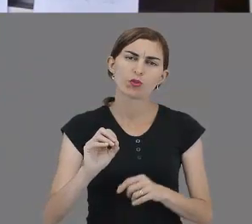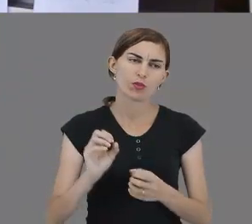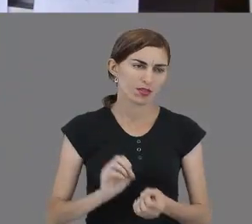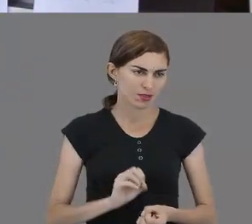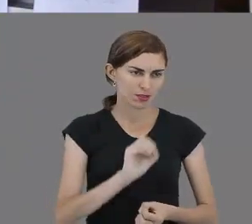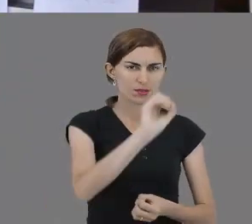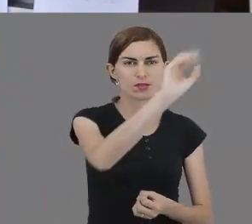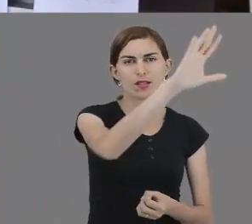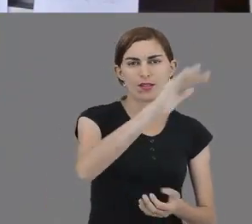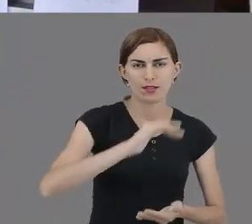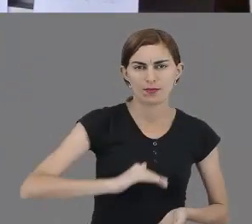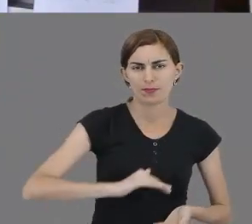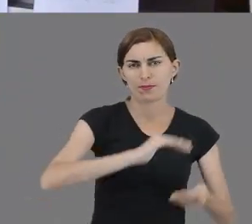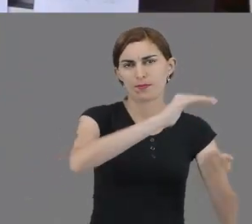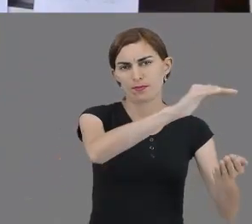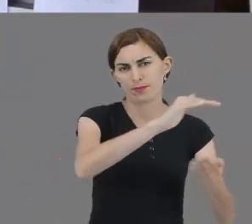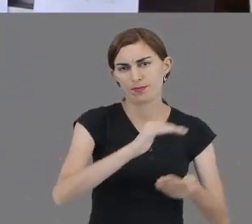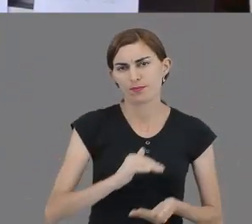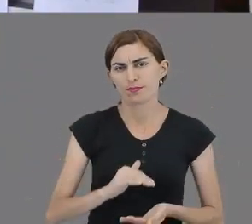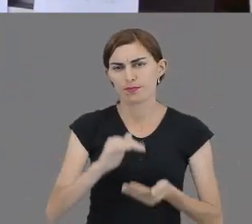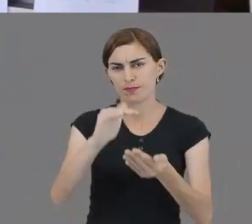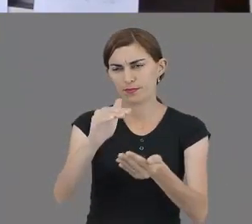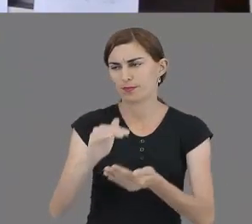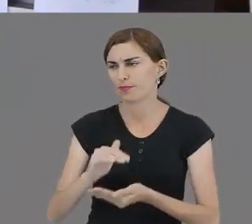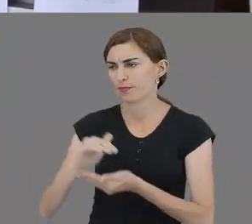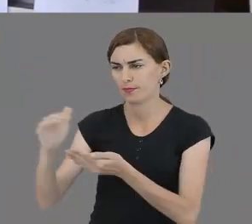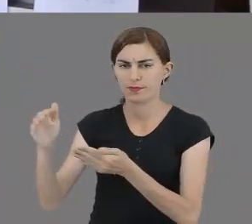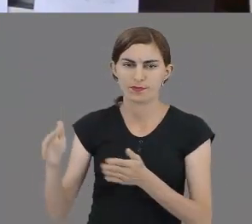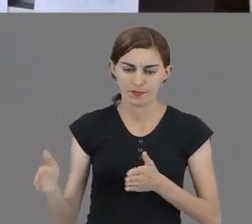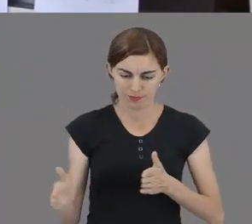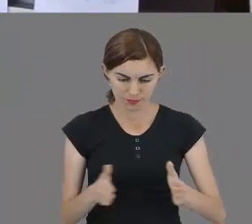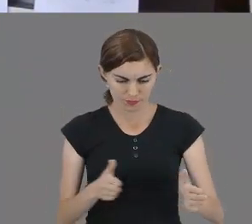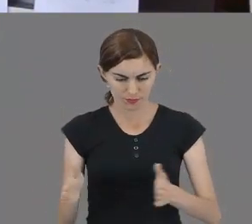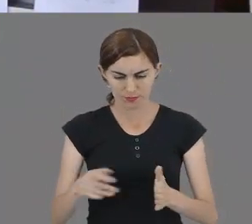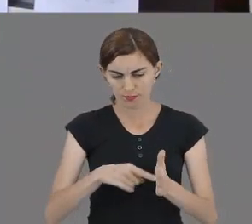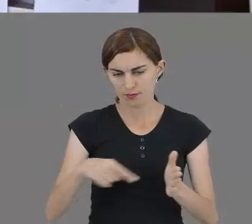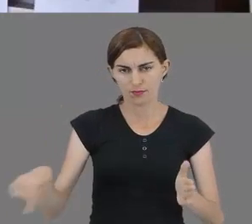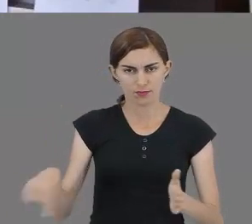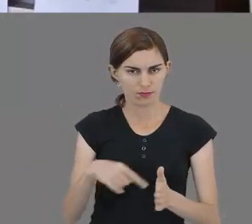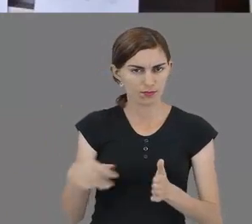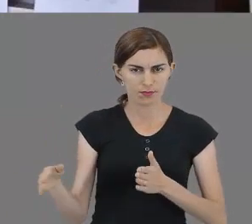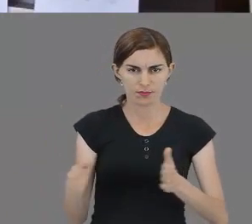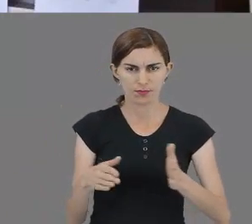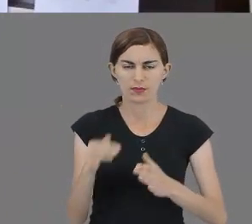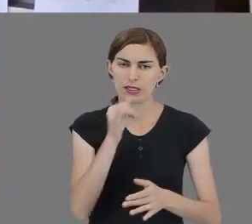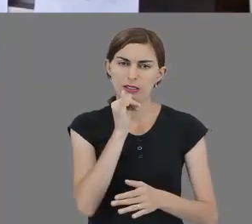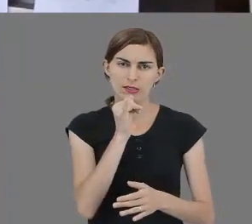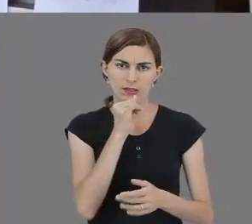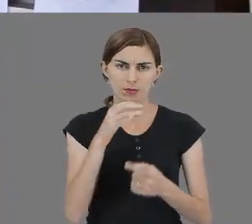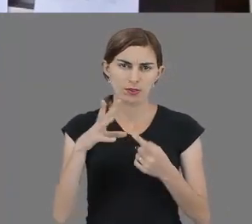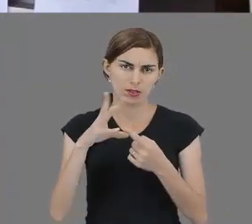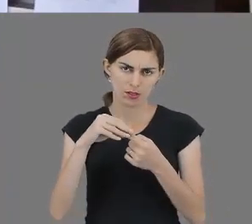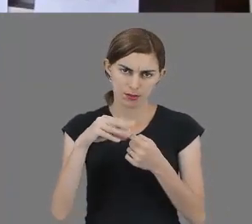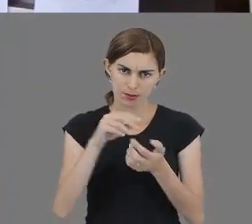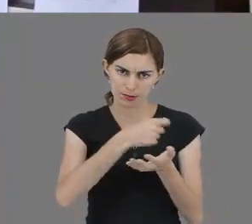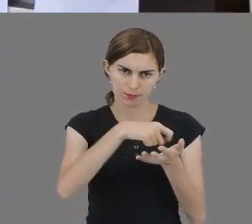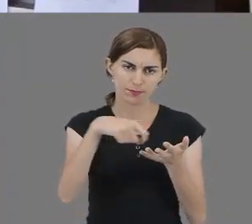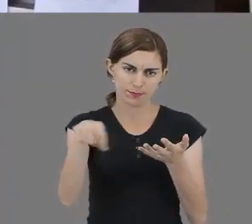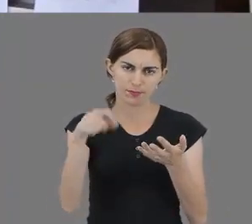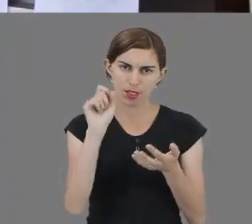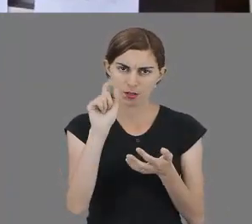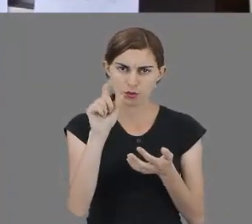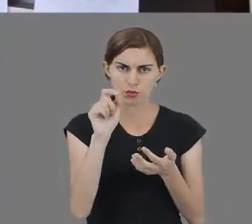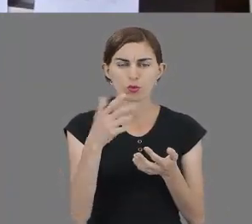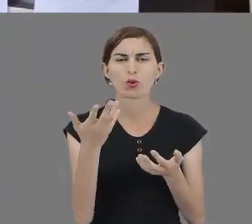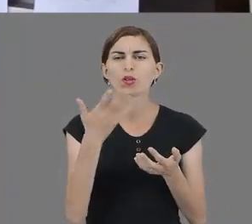Basicamente, é a saída de determinado material em um período de tempo. Por exemplo, voltando para a caneta esferográfica. Eu quero